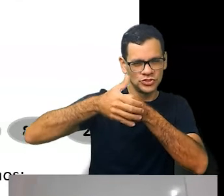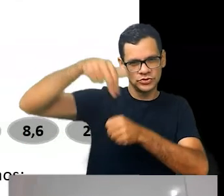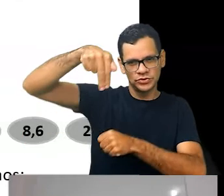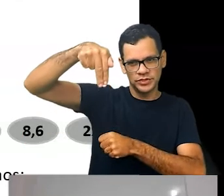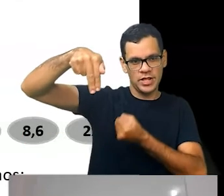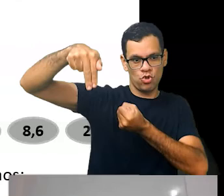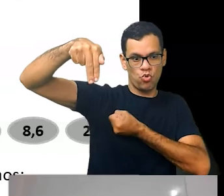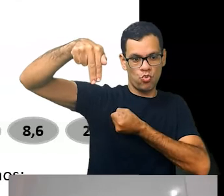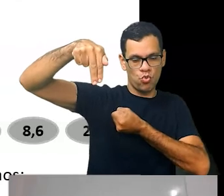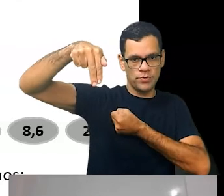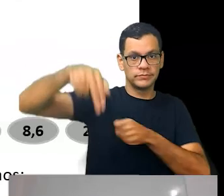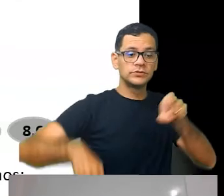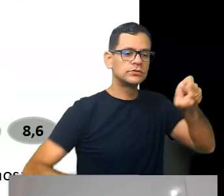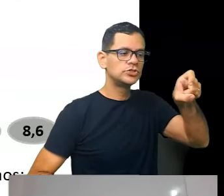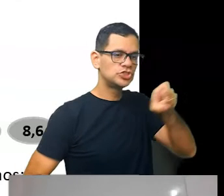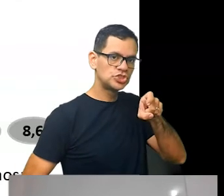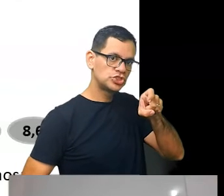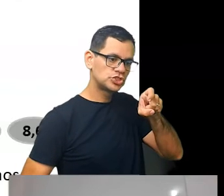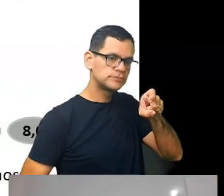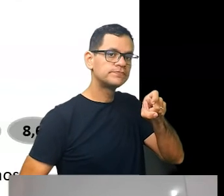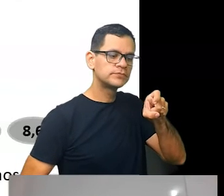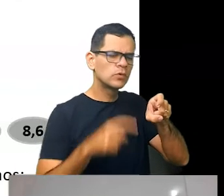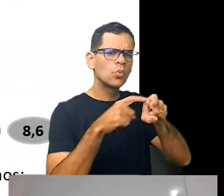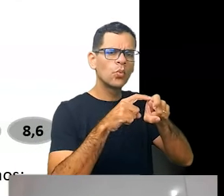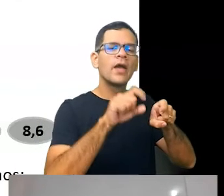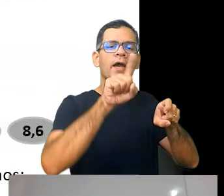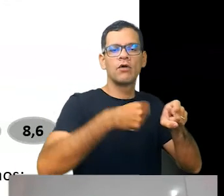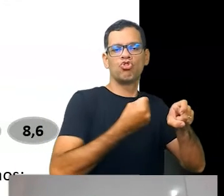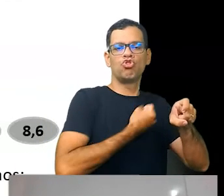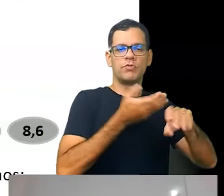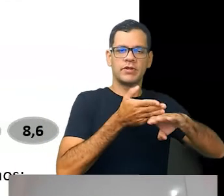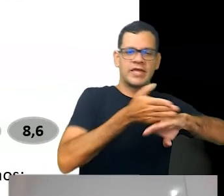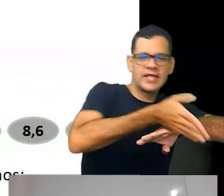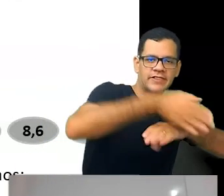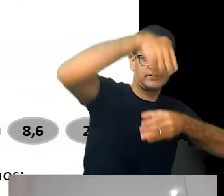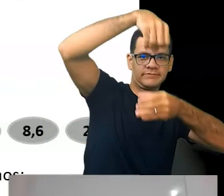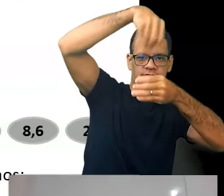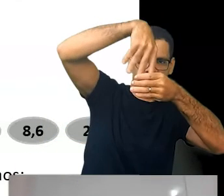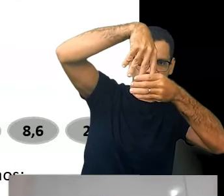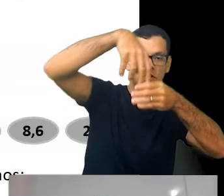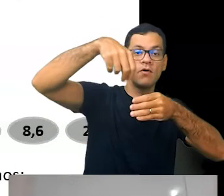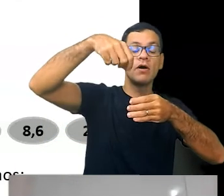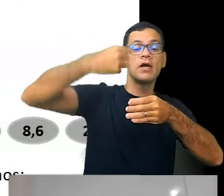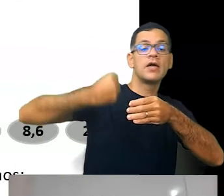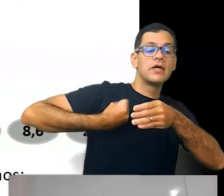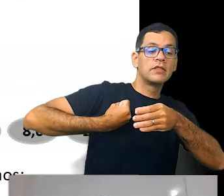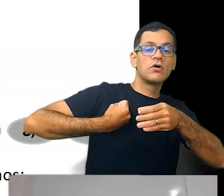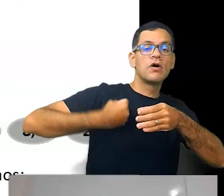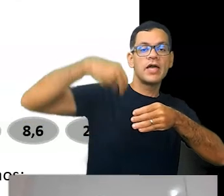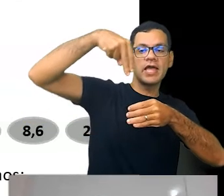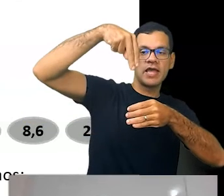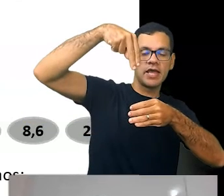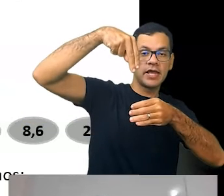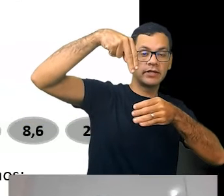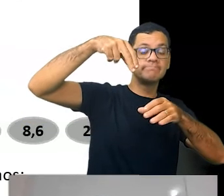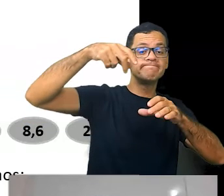representa o número que vai sair. Nesse caso, é uma máquina de dobrar, então é 2 vezes, e o x é o número que vai entrar, tá bom?